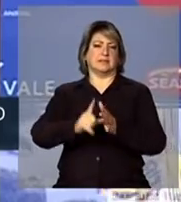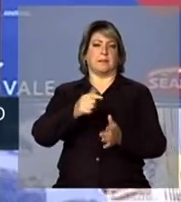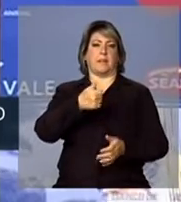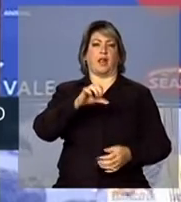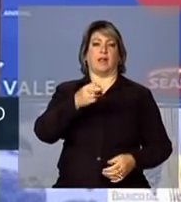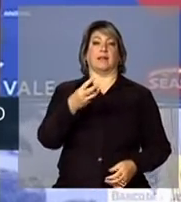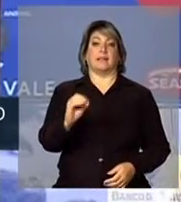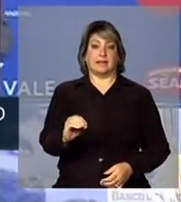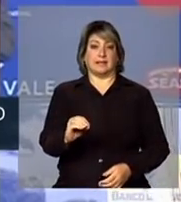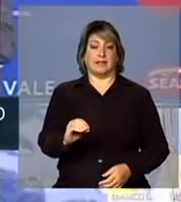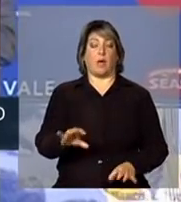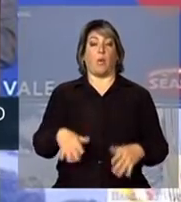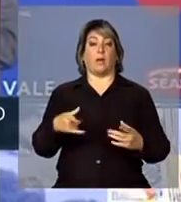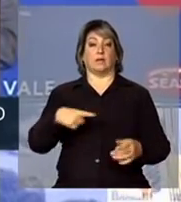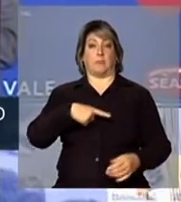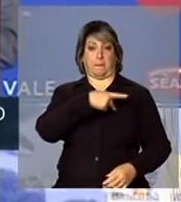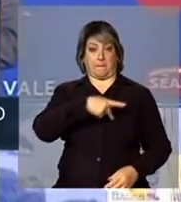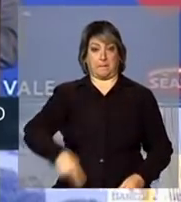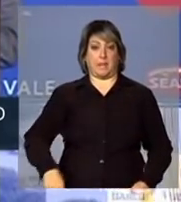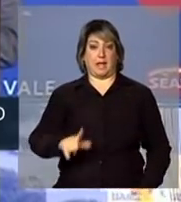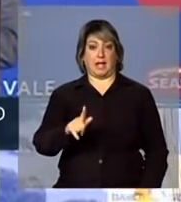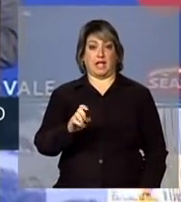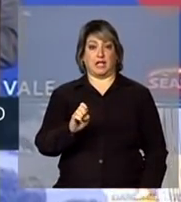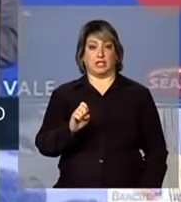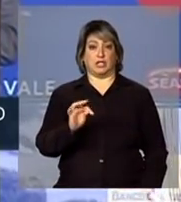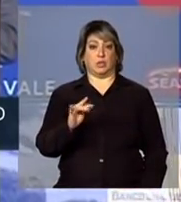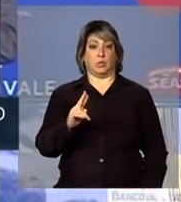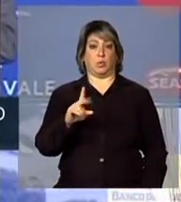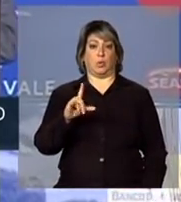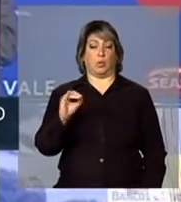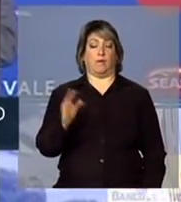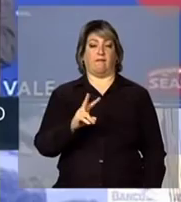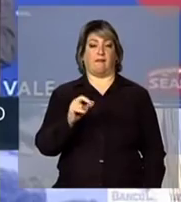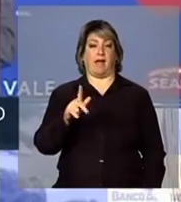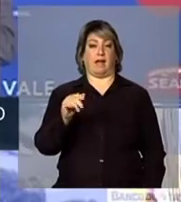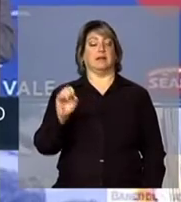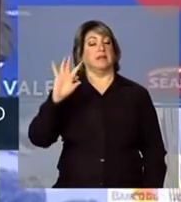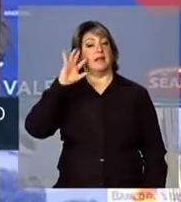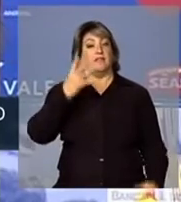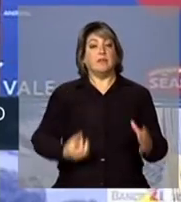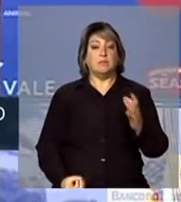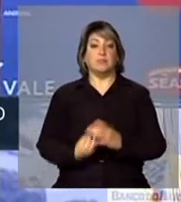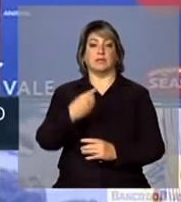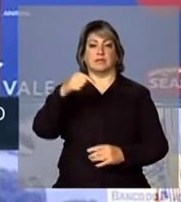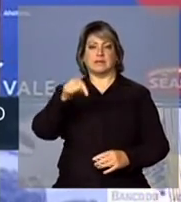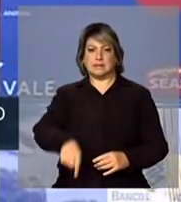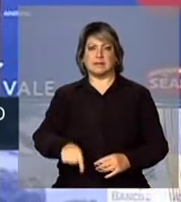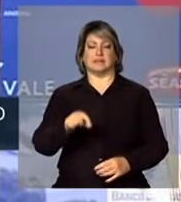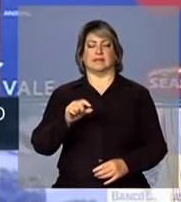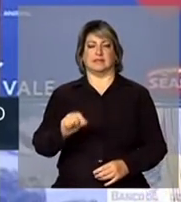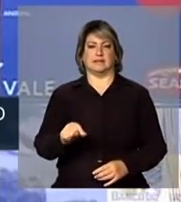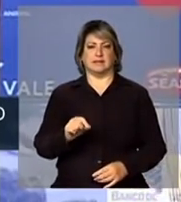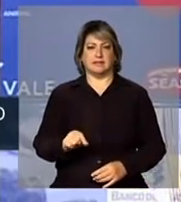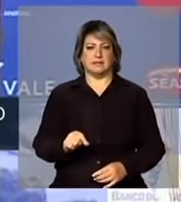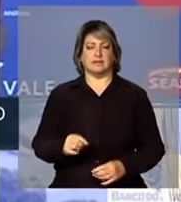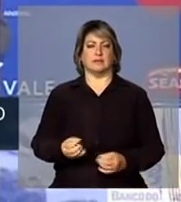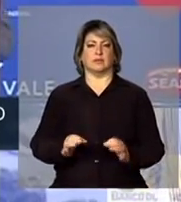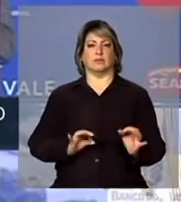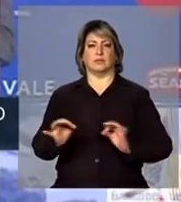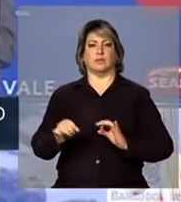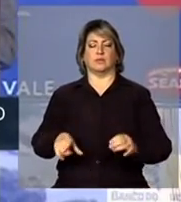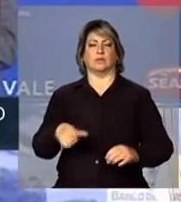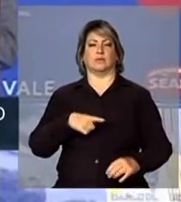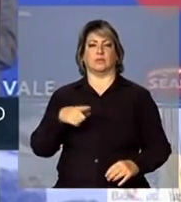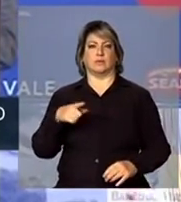30, quando o presidente Getúlio Dornelles Vargas resolveu lançar aqui os fundamentos de algo que se tornou